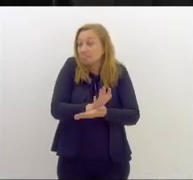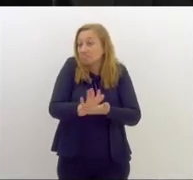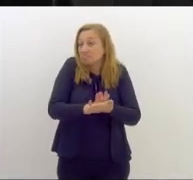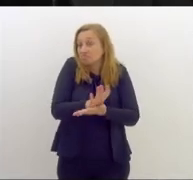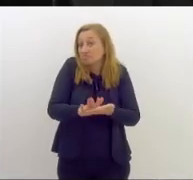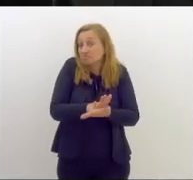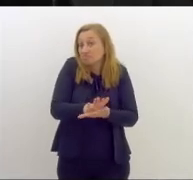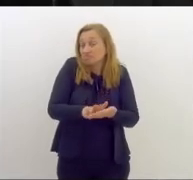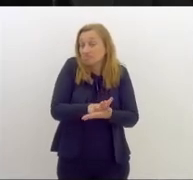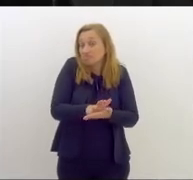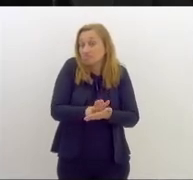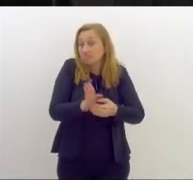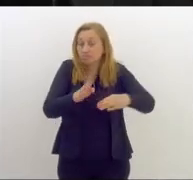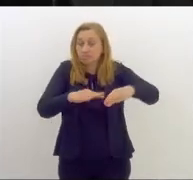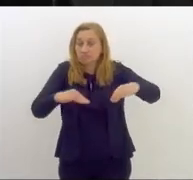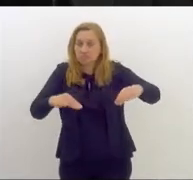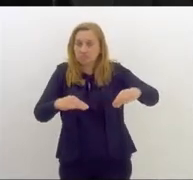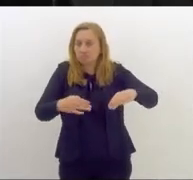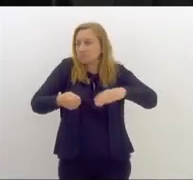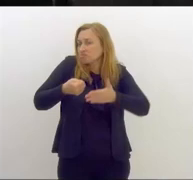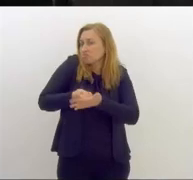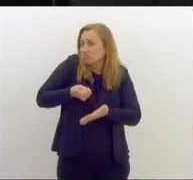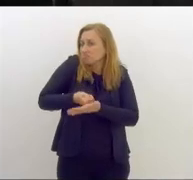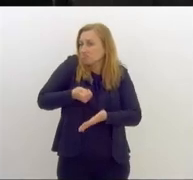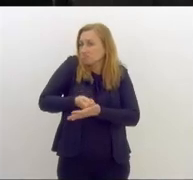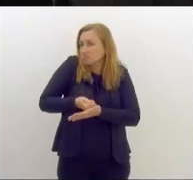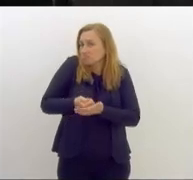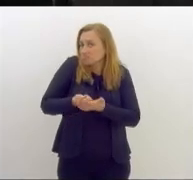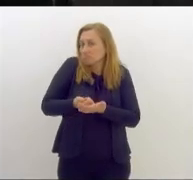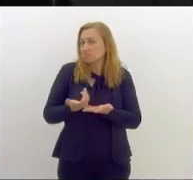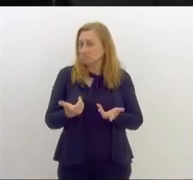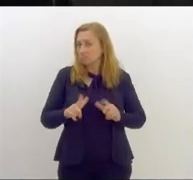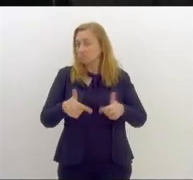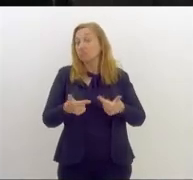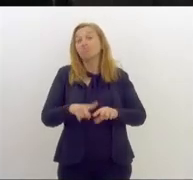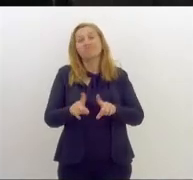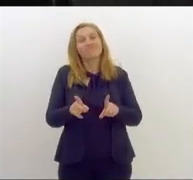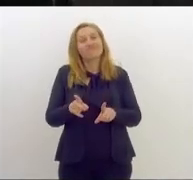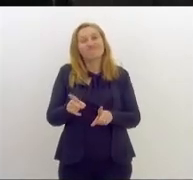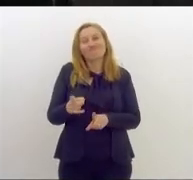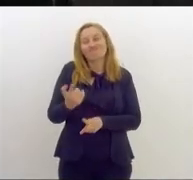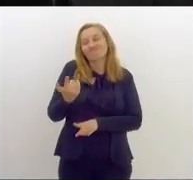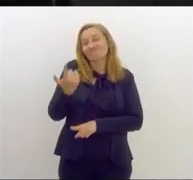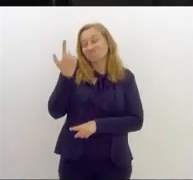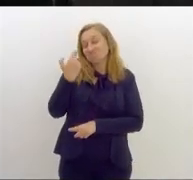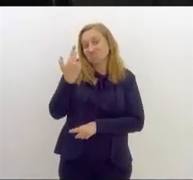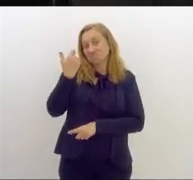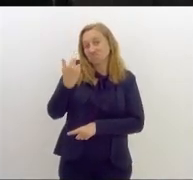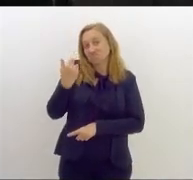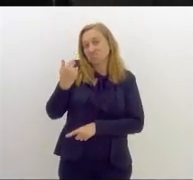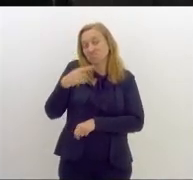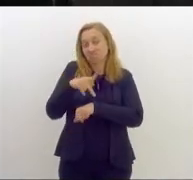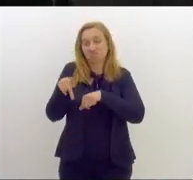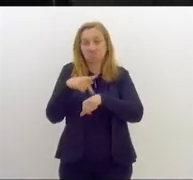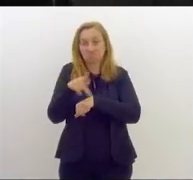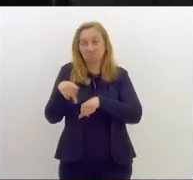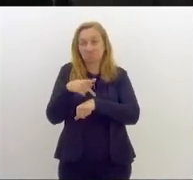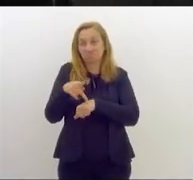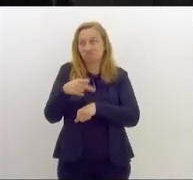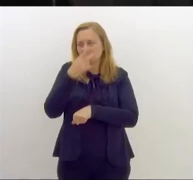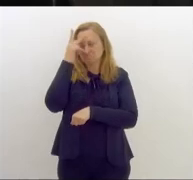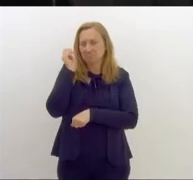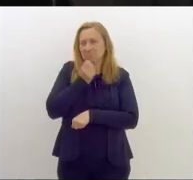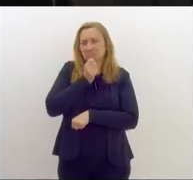um caminho de solução Mas como é constante desse país ninguém